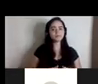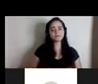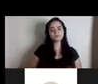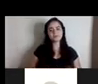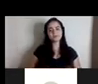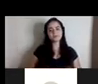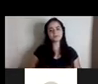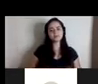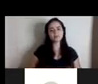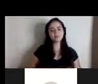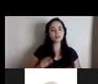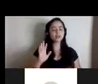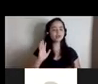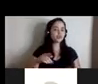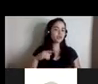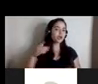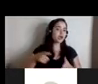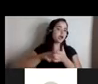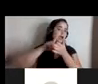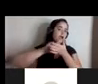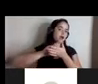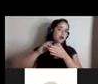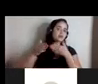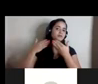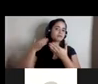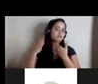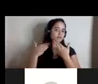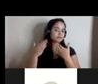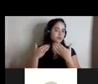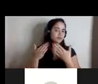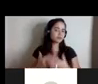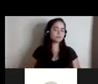eu refleti antes com vocês.